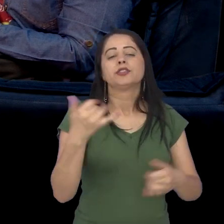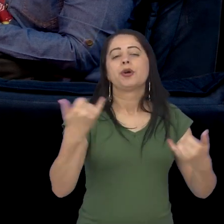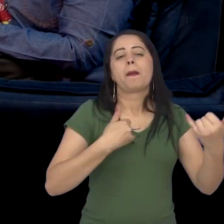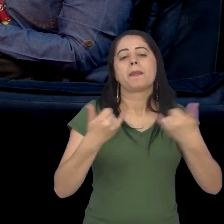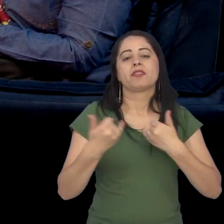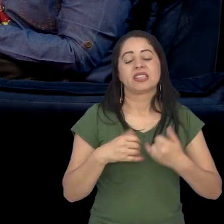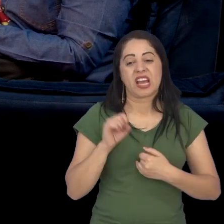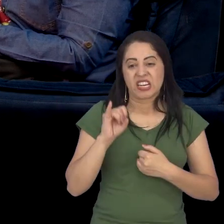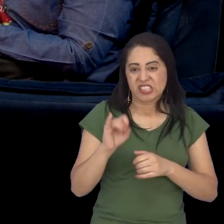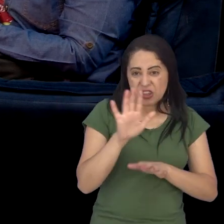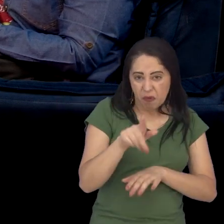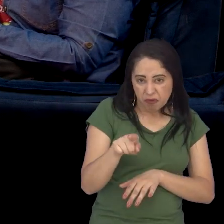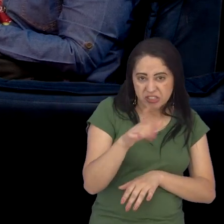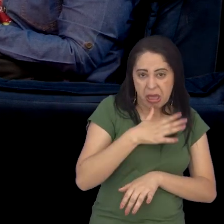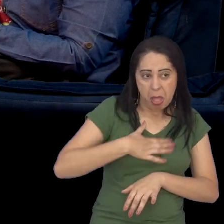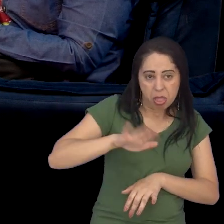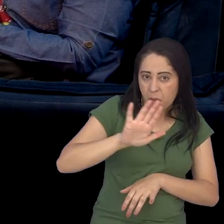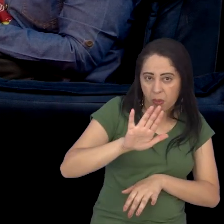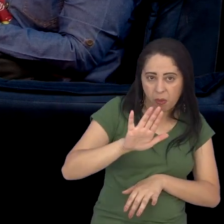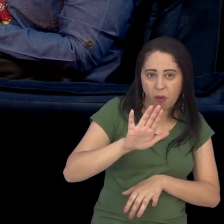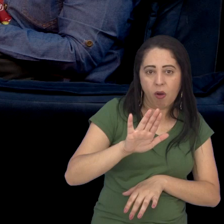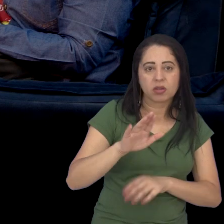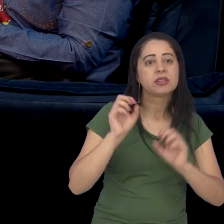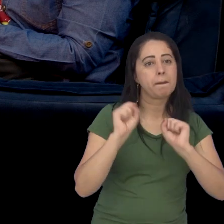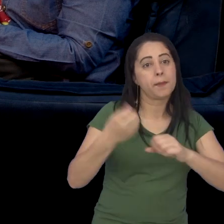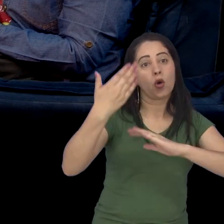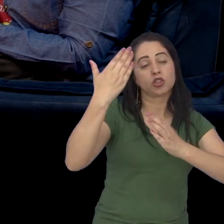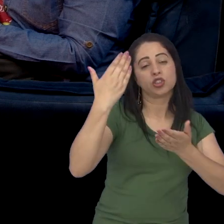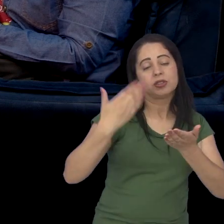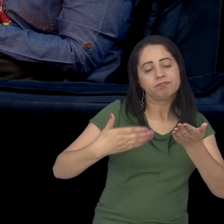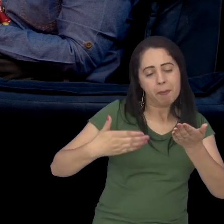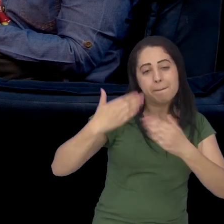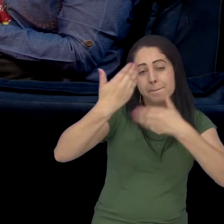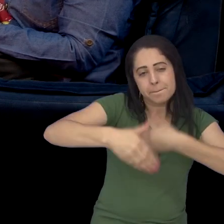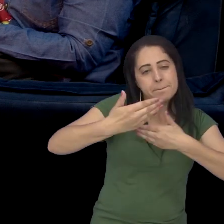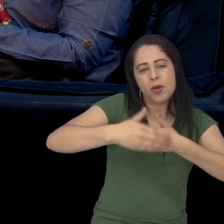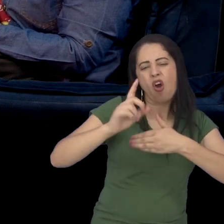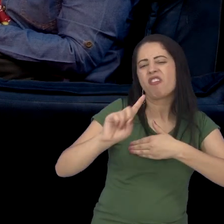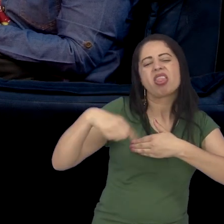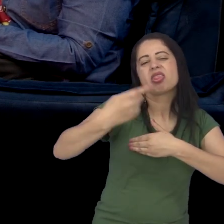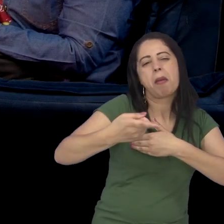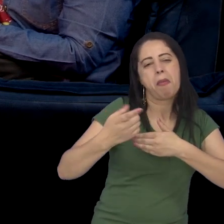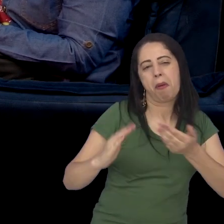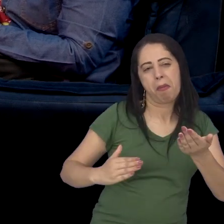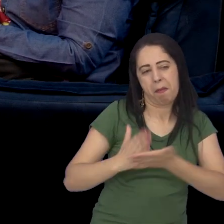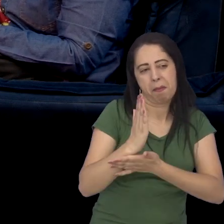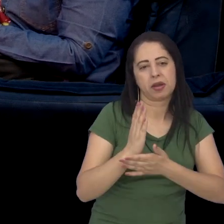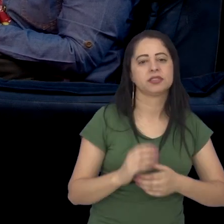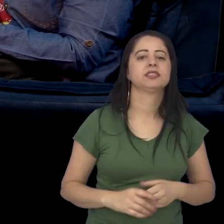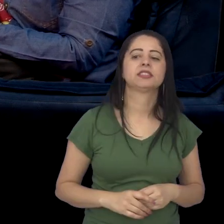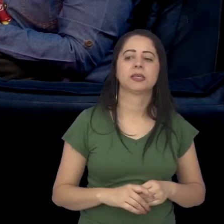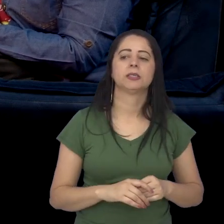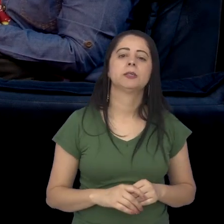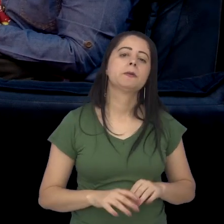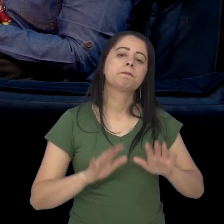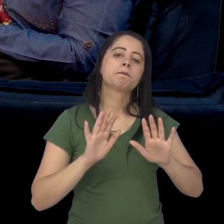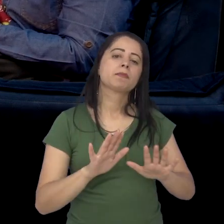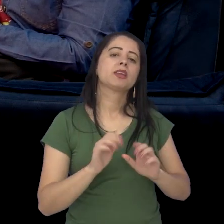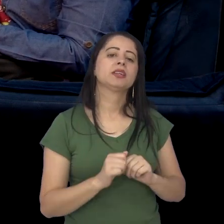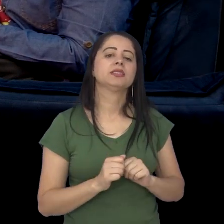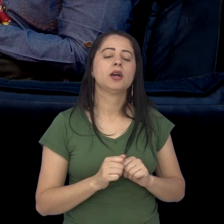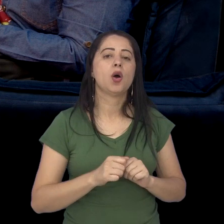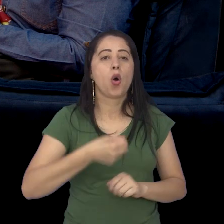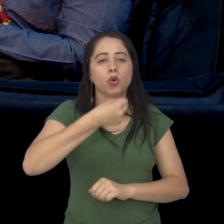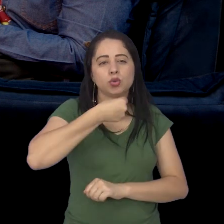não gostar, tá? A gente dá um jeitinho. Mas acabei terminando a faculdade de jornalismo, porque no jornalismo me